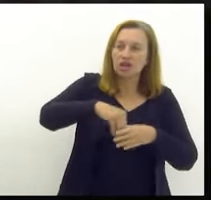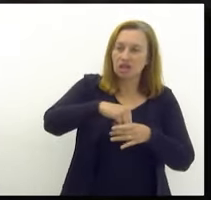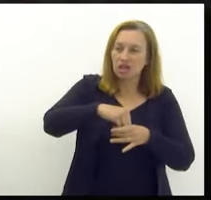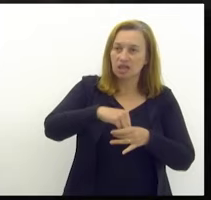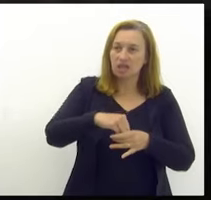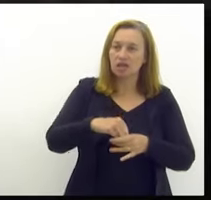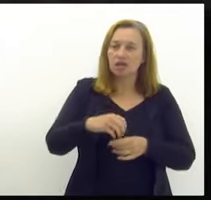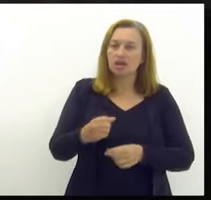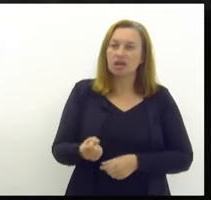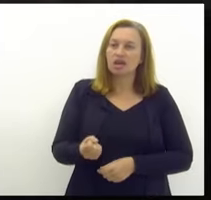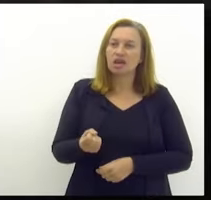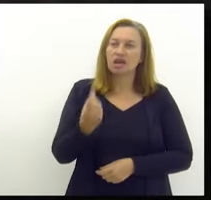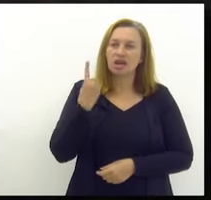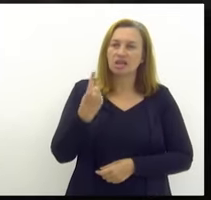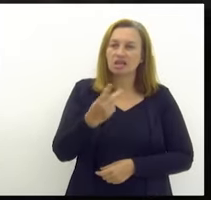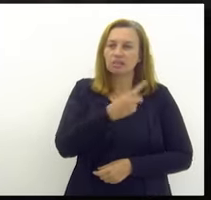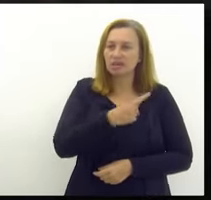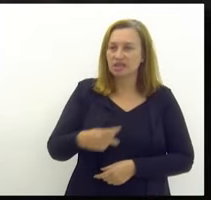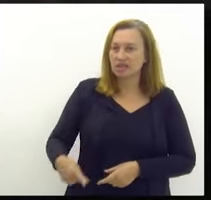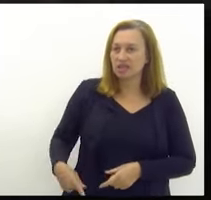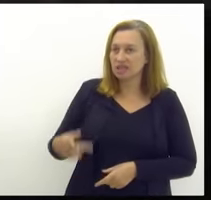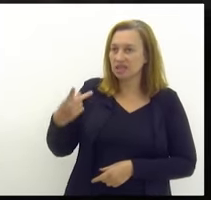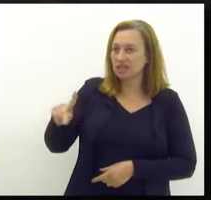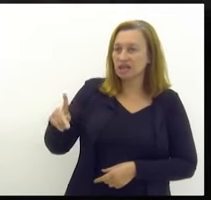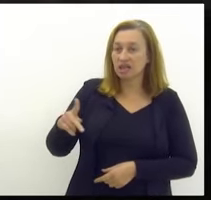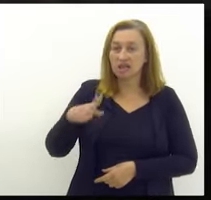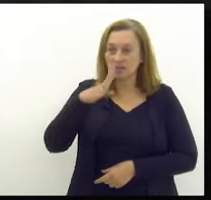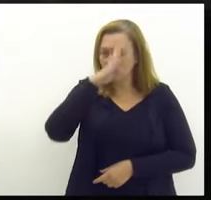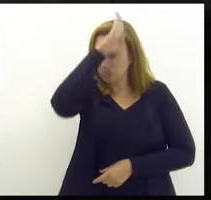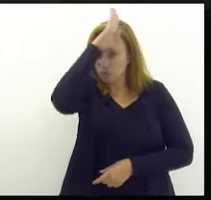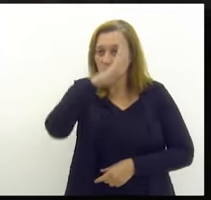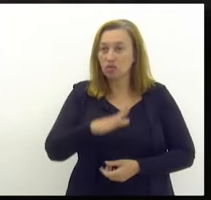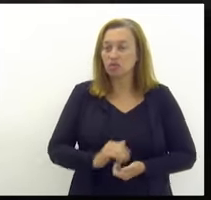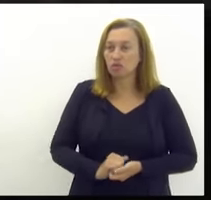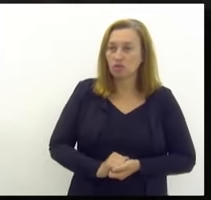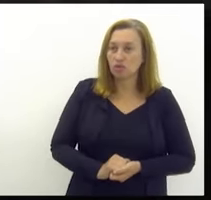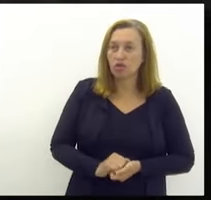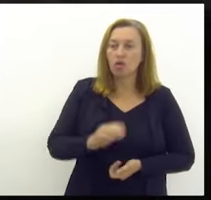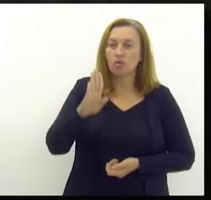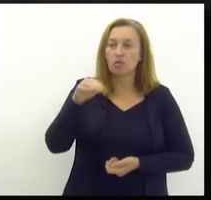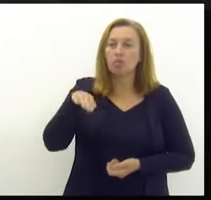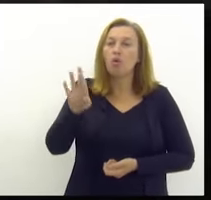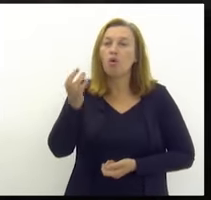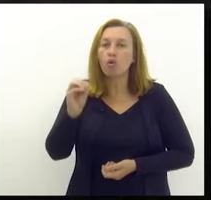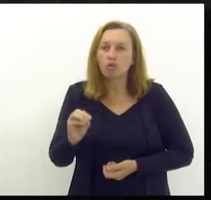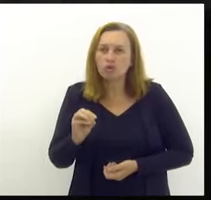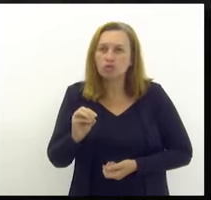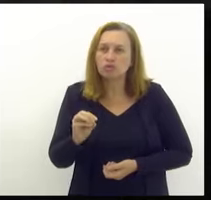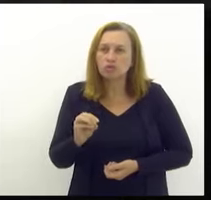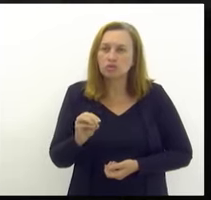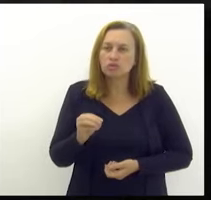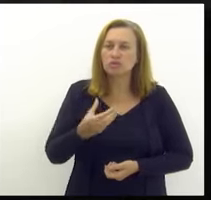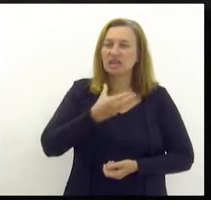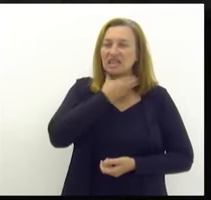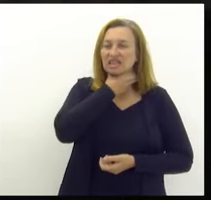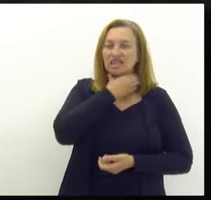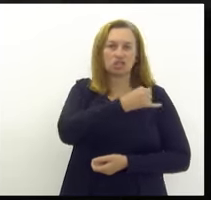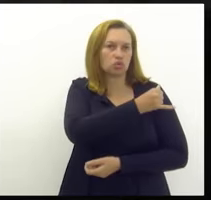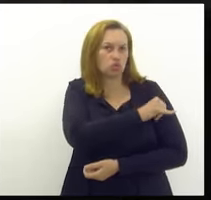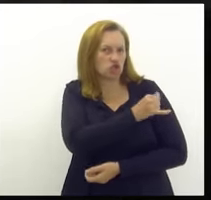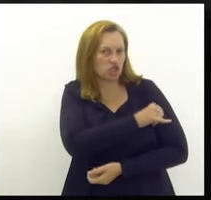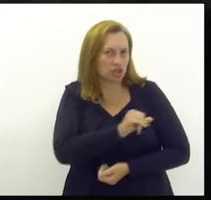ex-presidente dele Jair bolsonaro quando o moro colocou a faca no pescoço do Rio de Janeiro